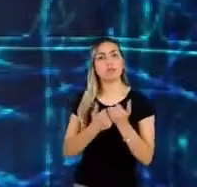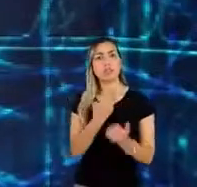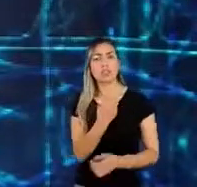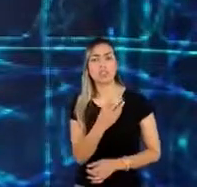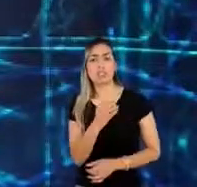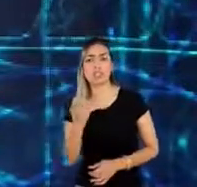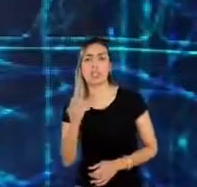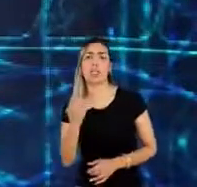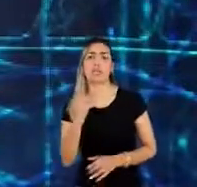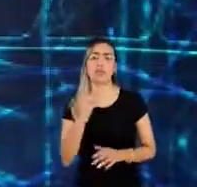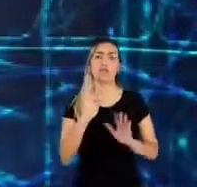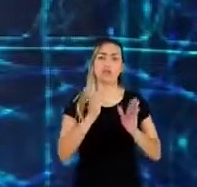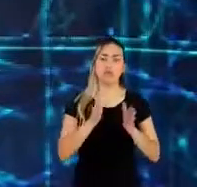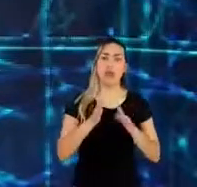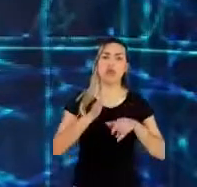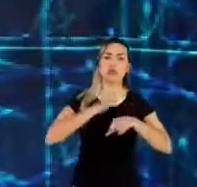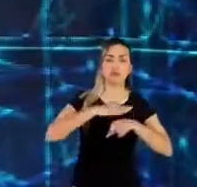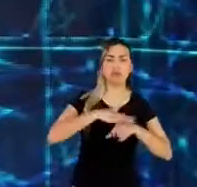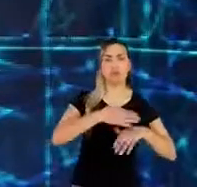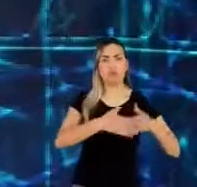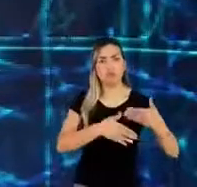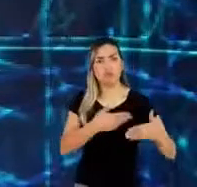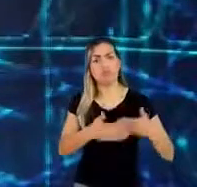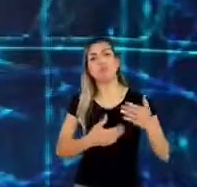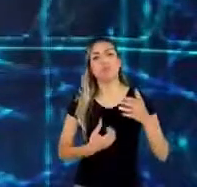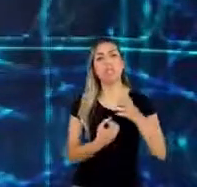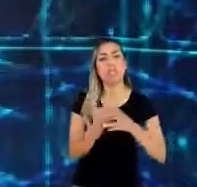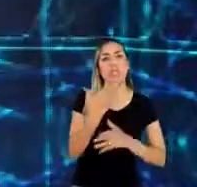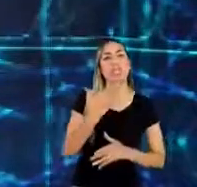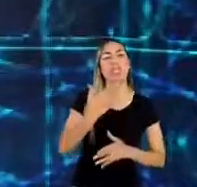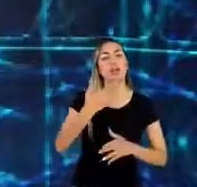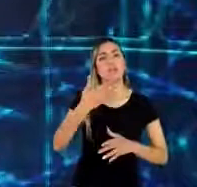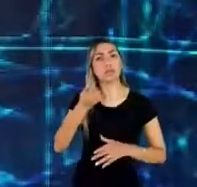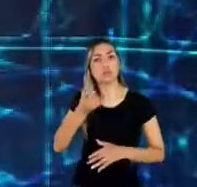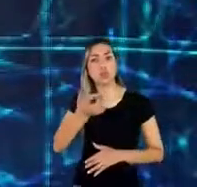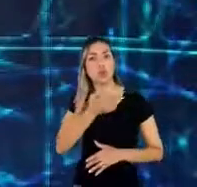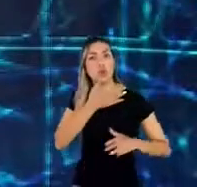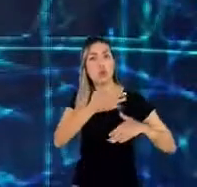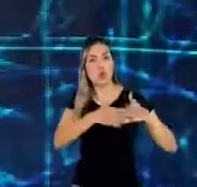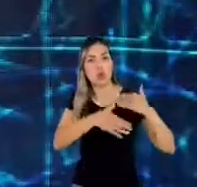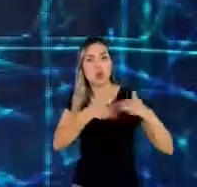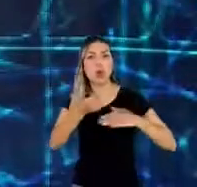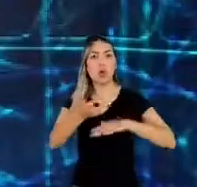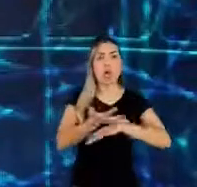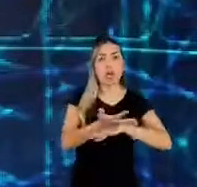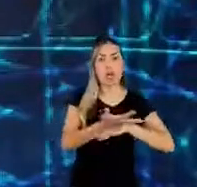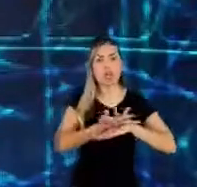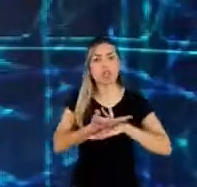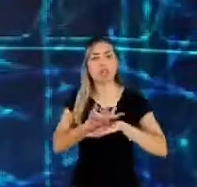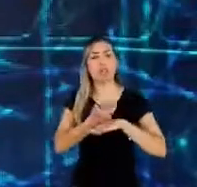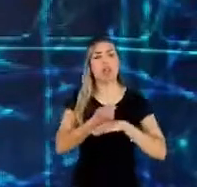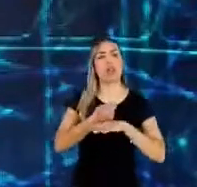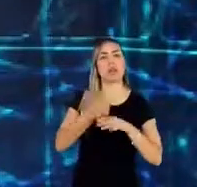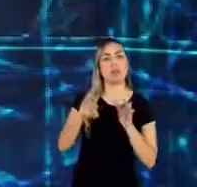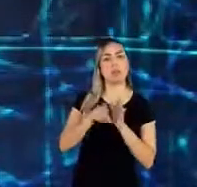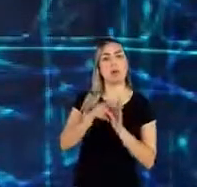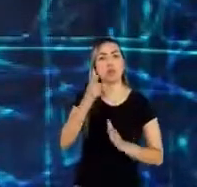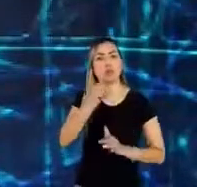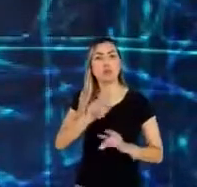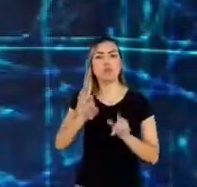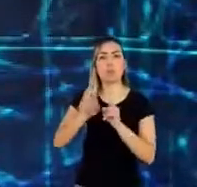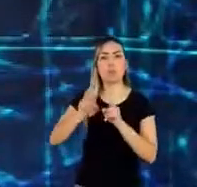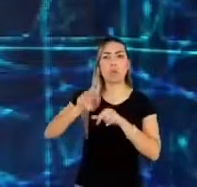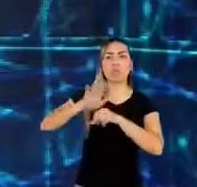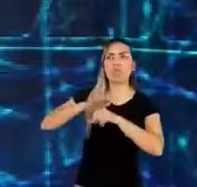nas nossas áreas de concessão trazendo modernização eficiência de consumo e racionalização instalação de placas solares